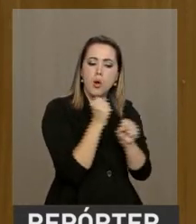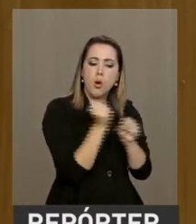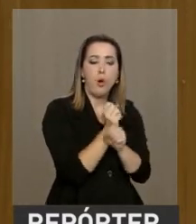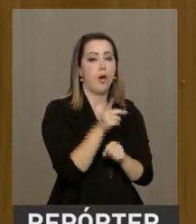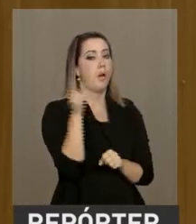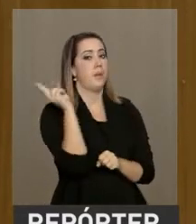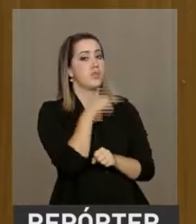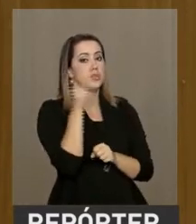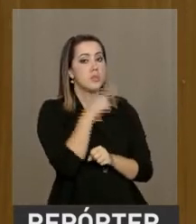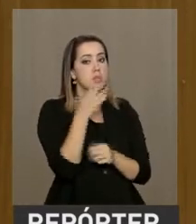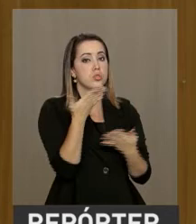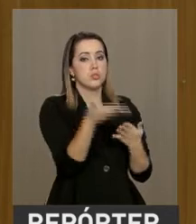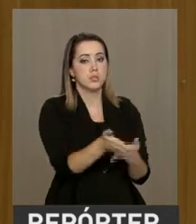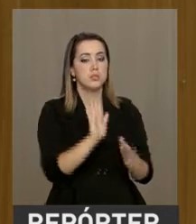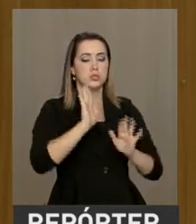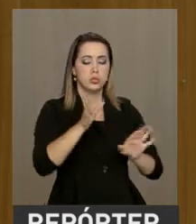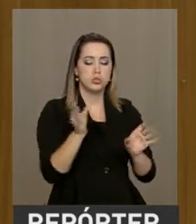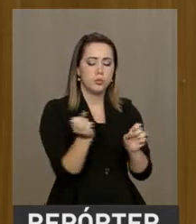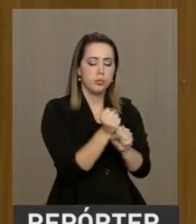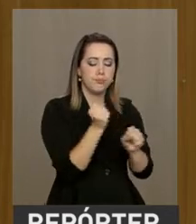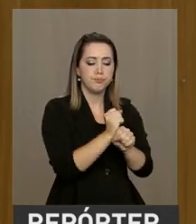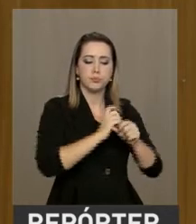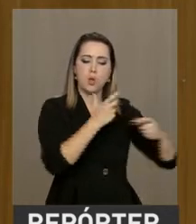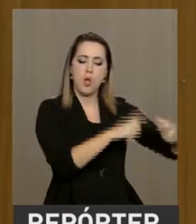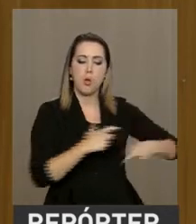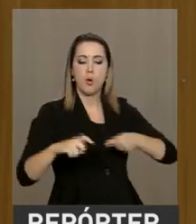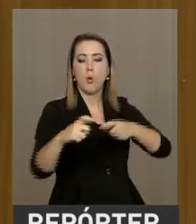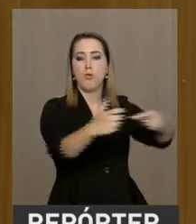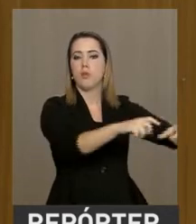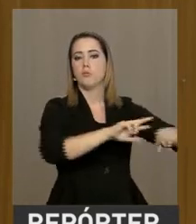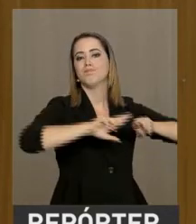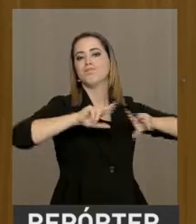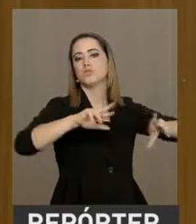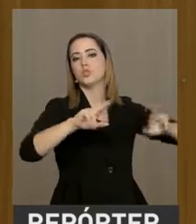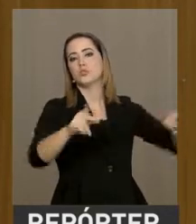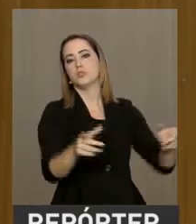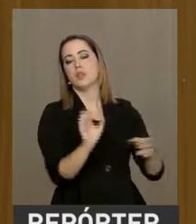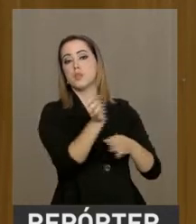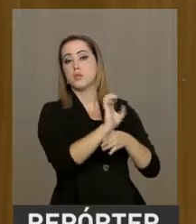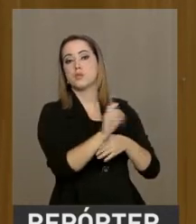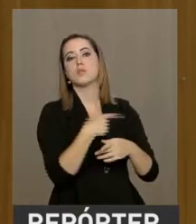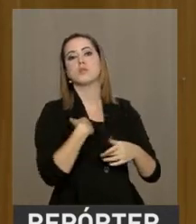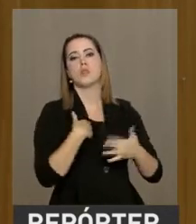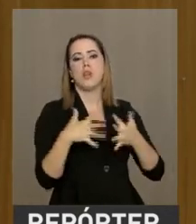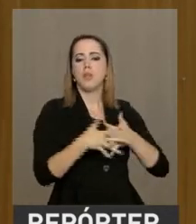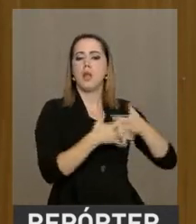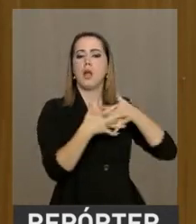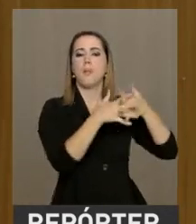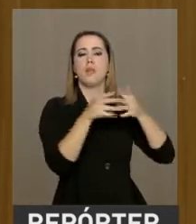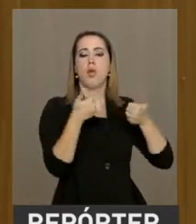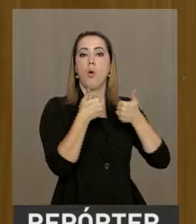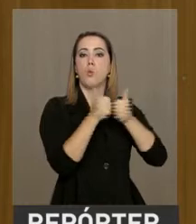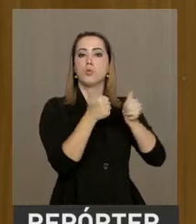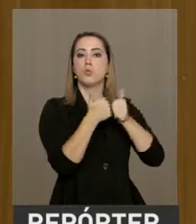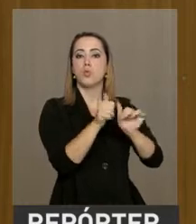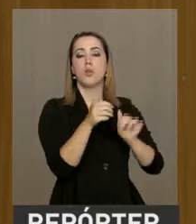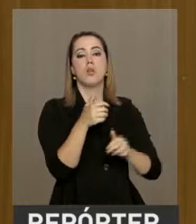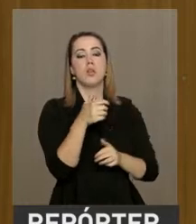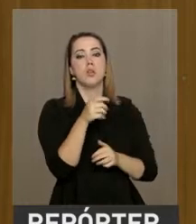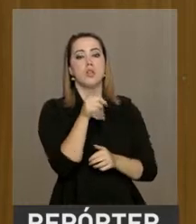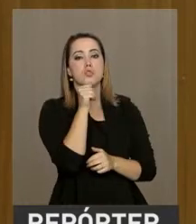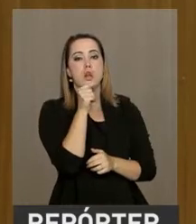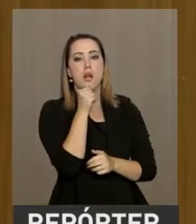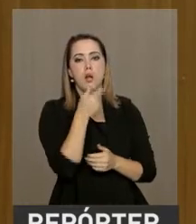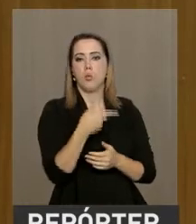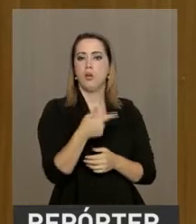estão espalhadas por todo ano todos os estados da região carros pipa portanto o investimento e mais de